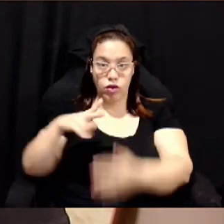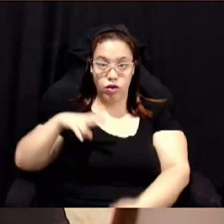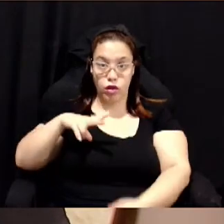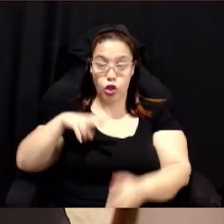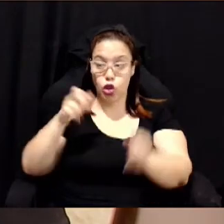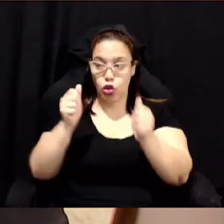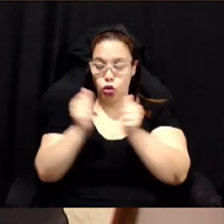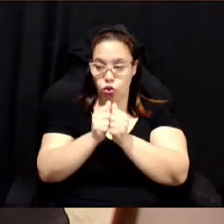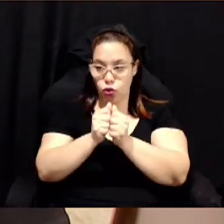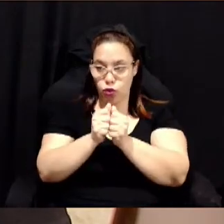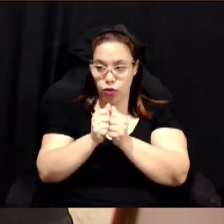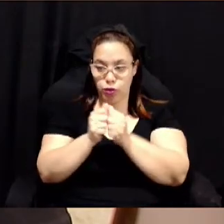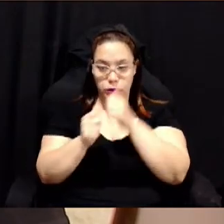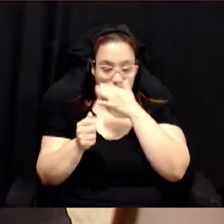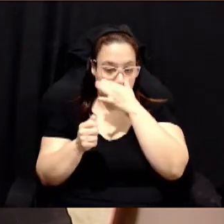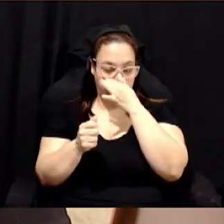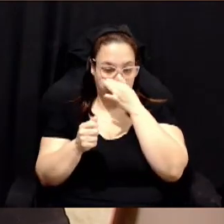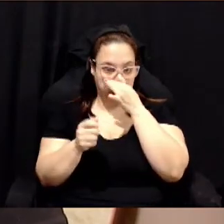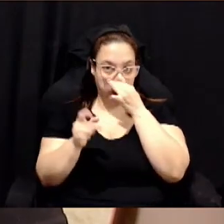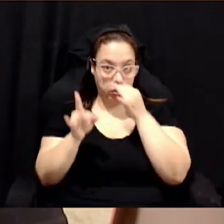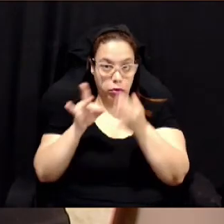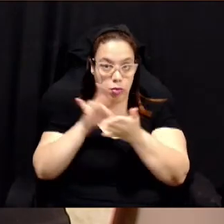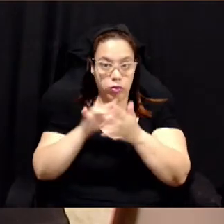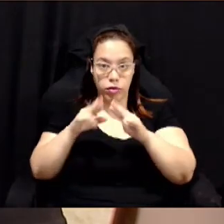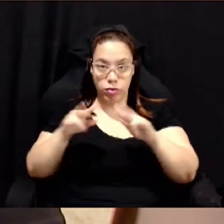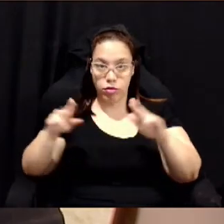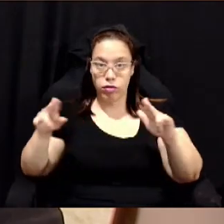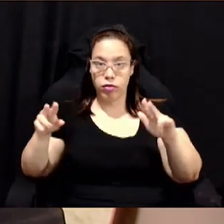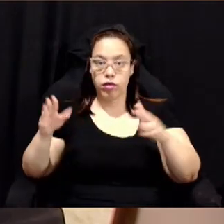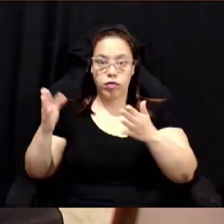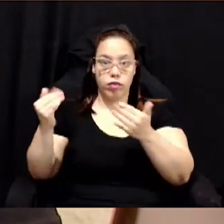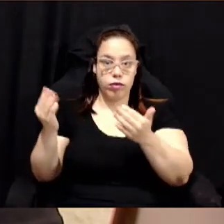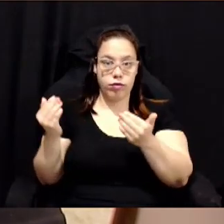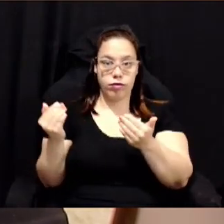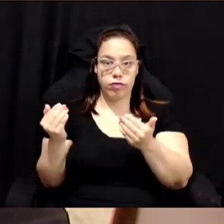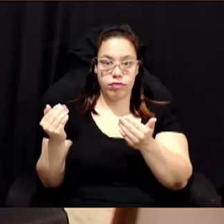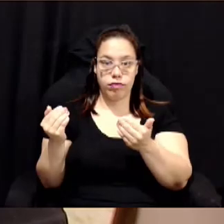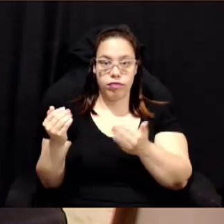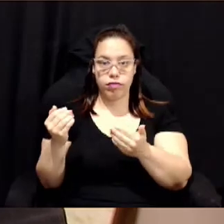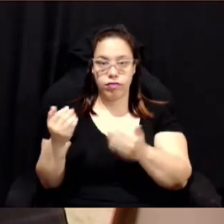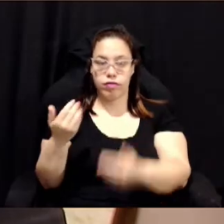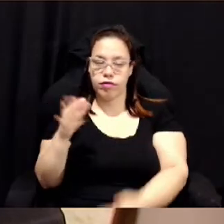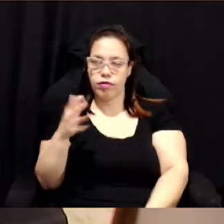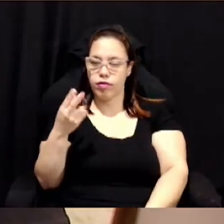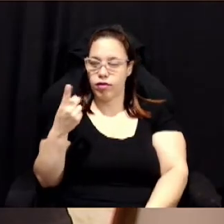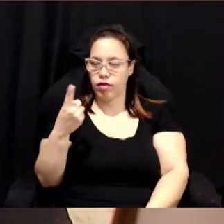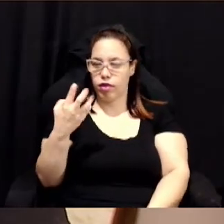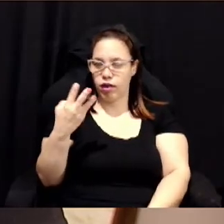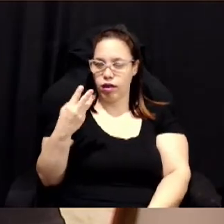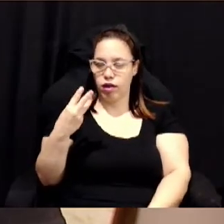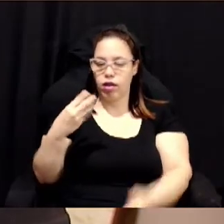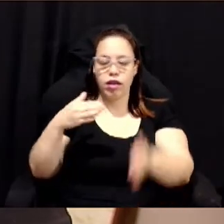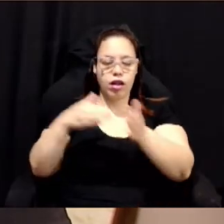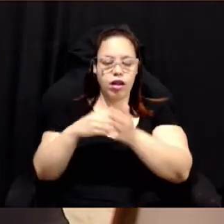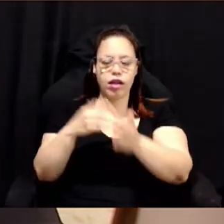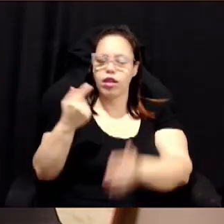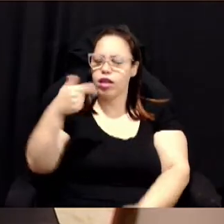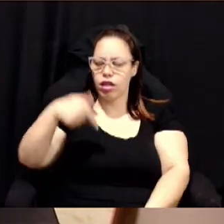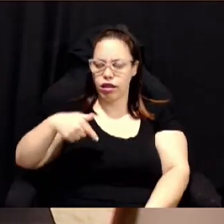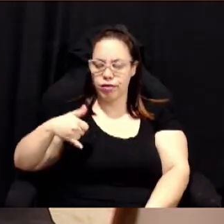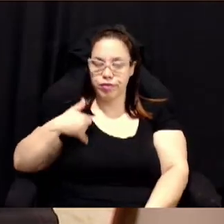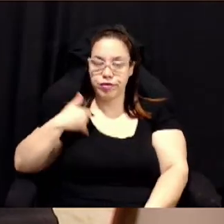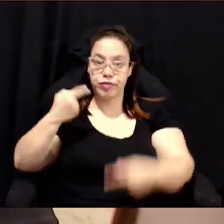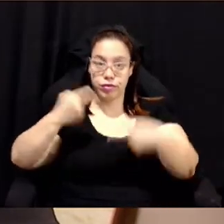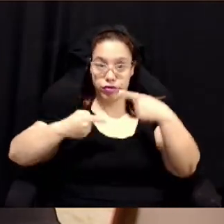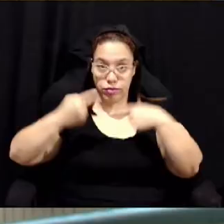muitas vezes com realidades muito diferentes, e esses jovens ali na faixa de idade de 13 a 17 anos, podendo discutir políticas